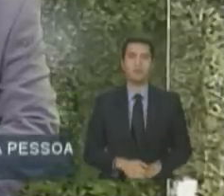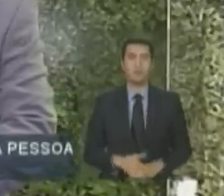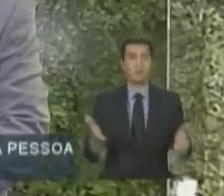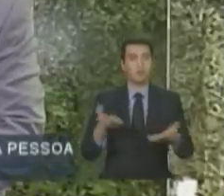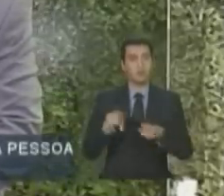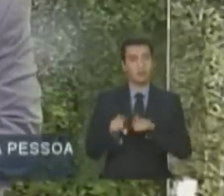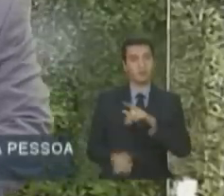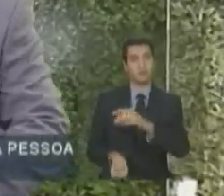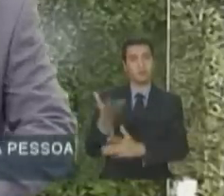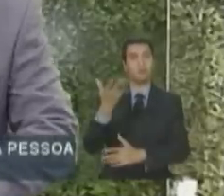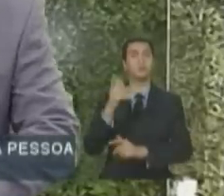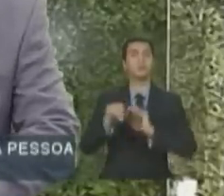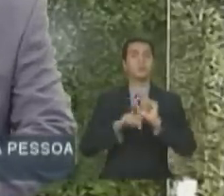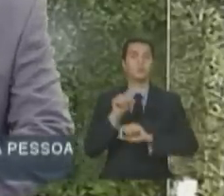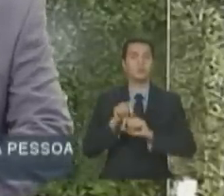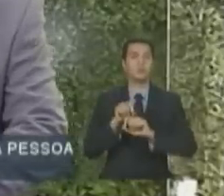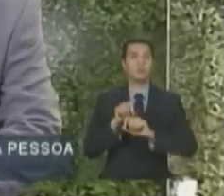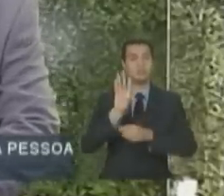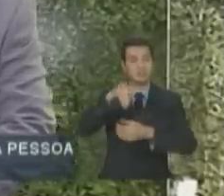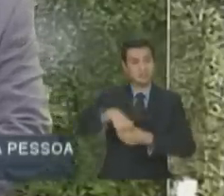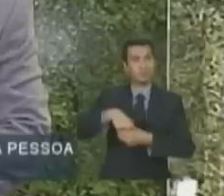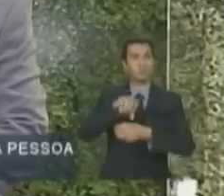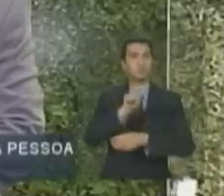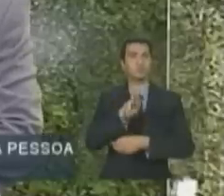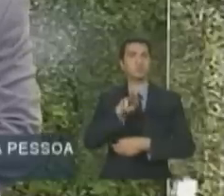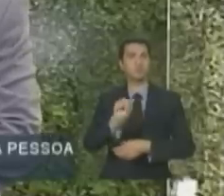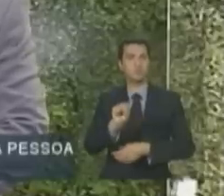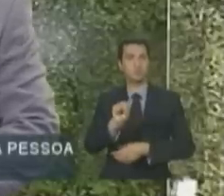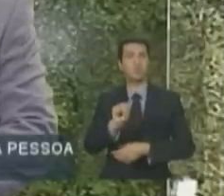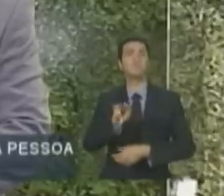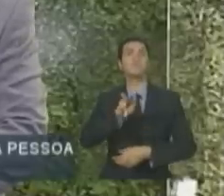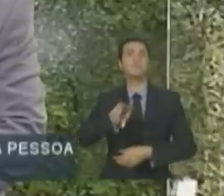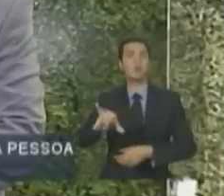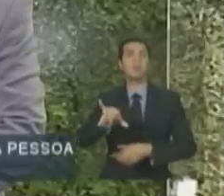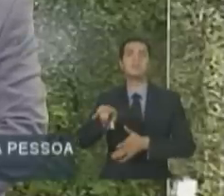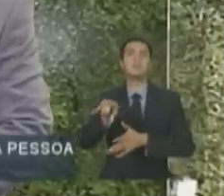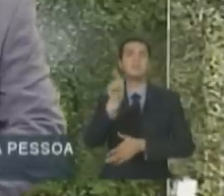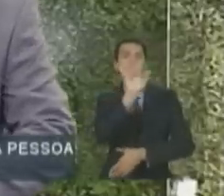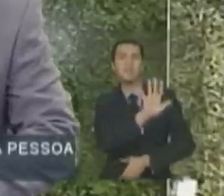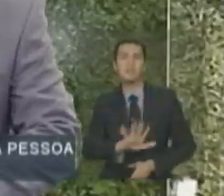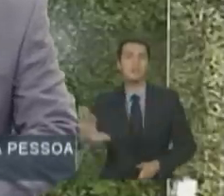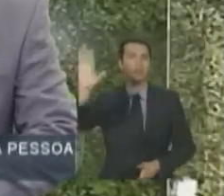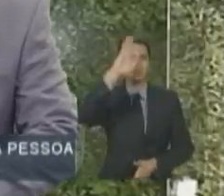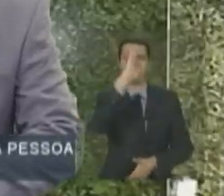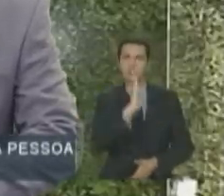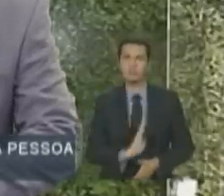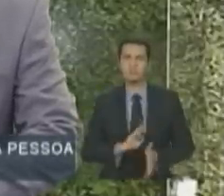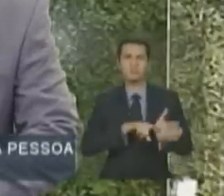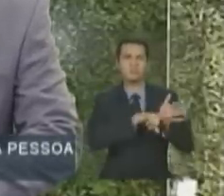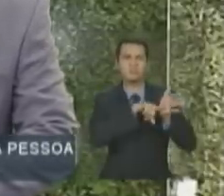um sistema nacional de monitoramento que será